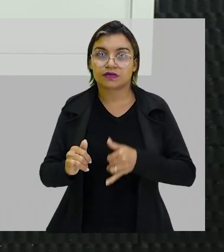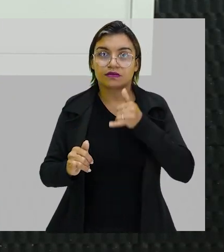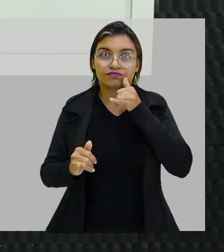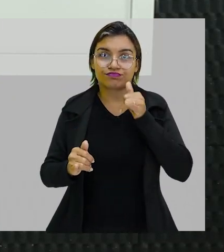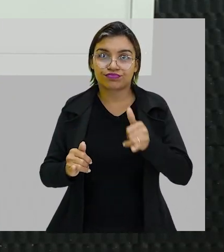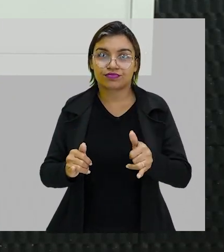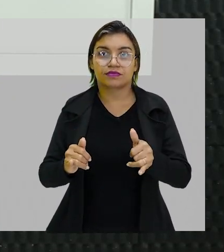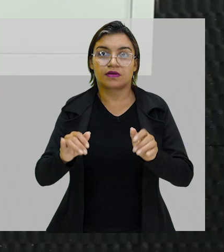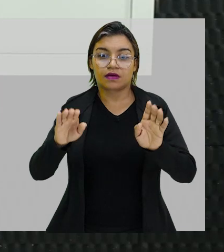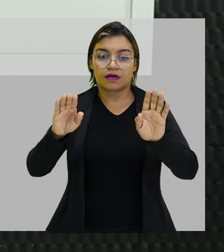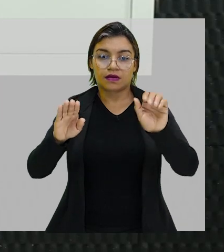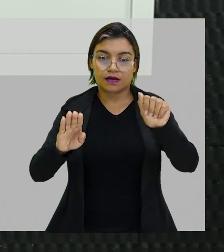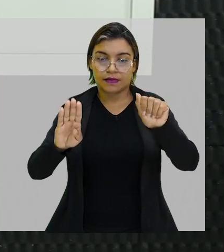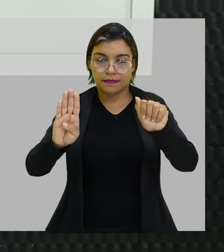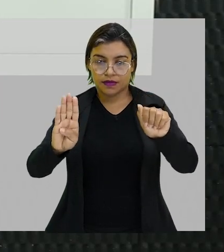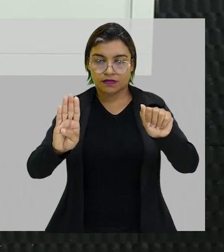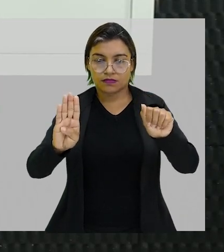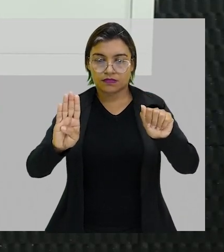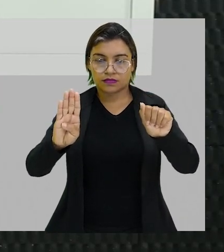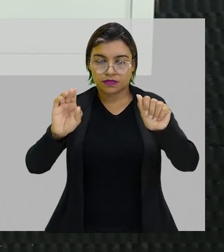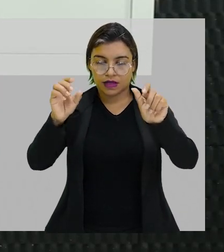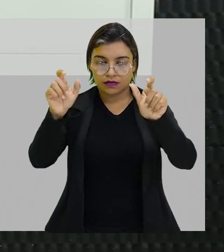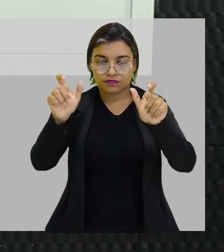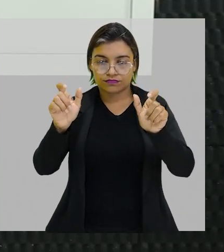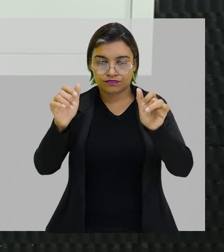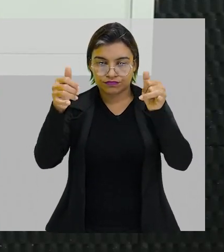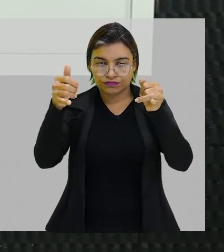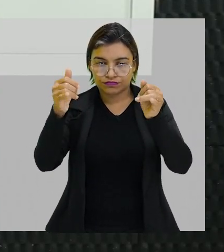E aqui eu tenho, pronto.